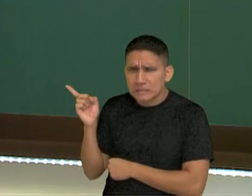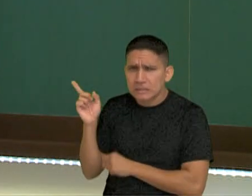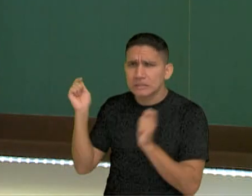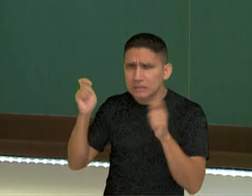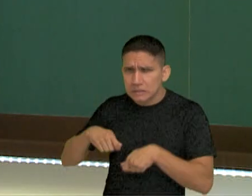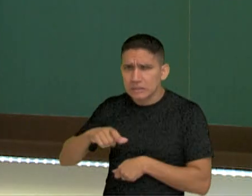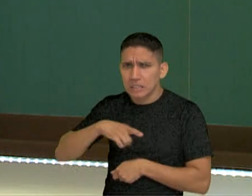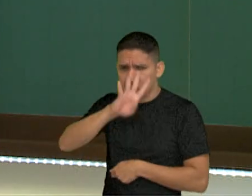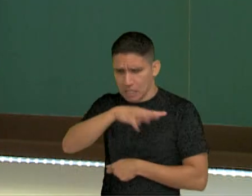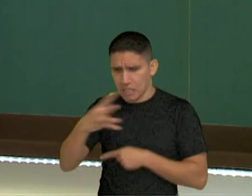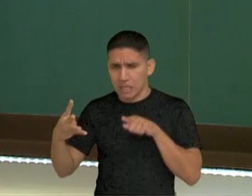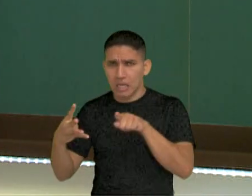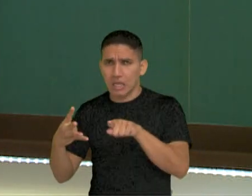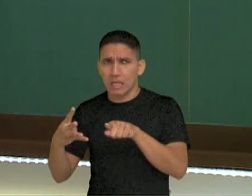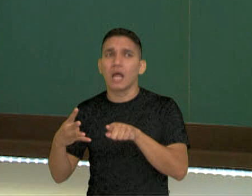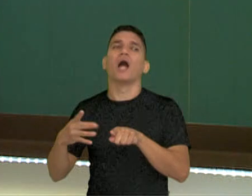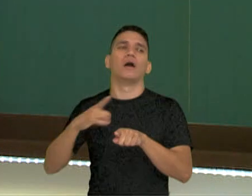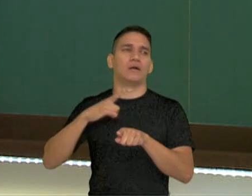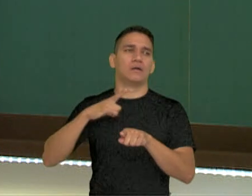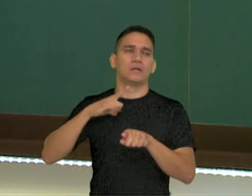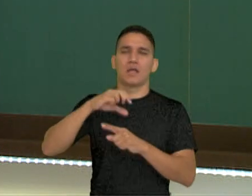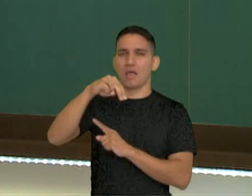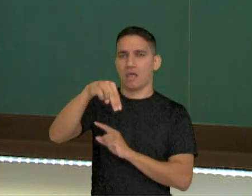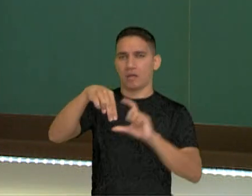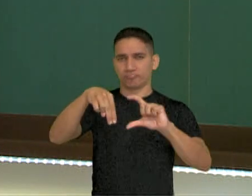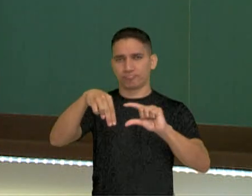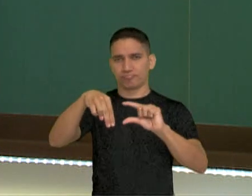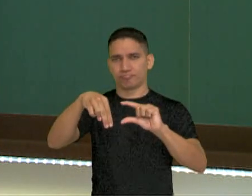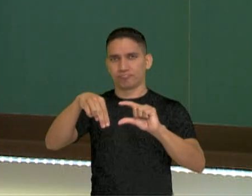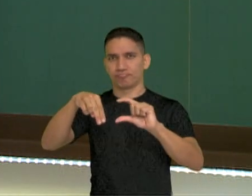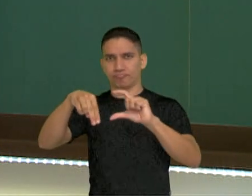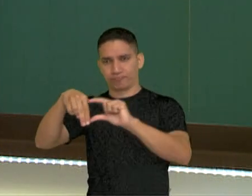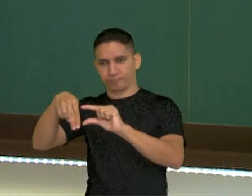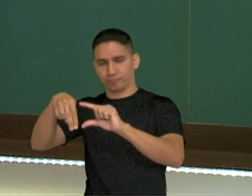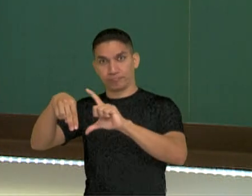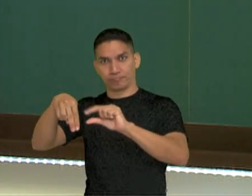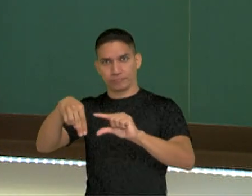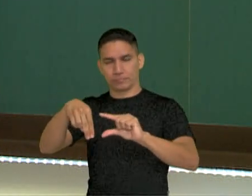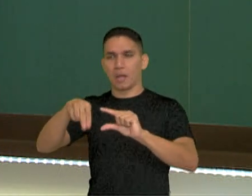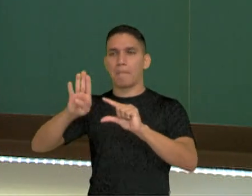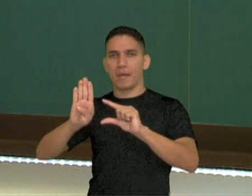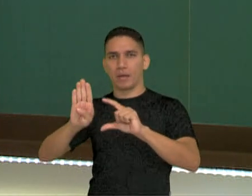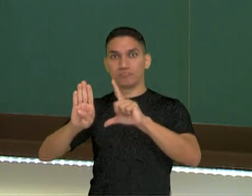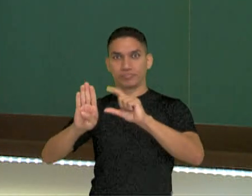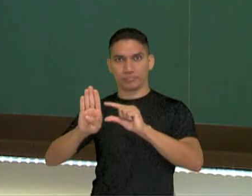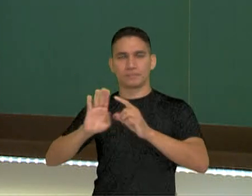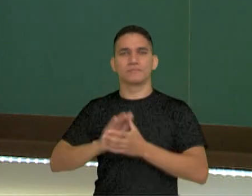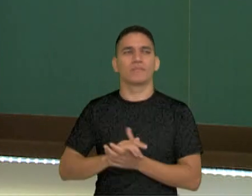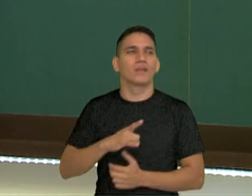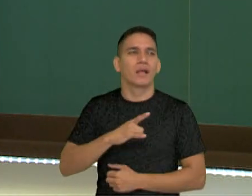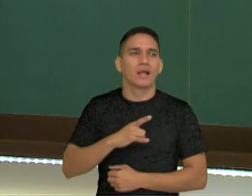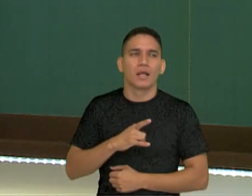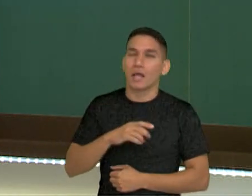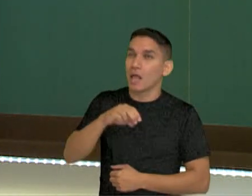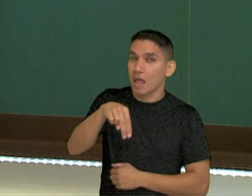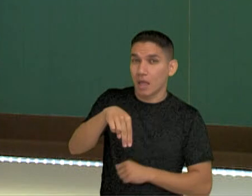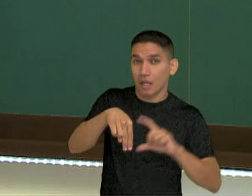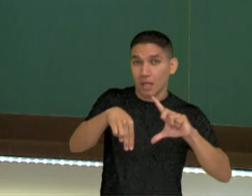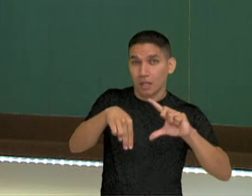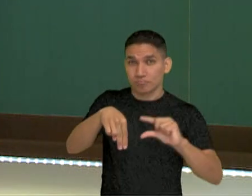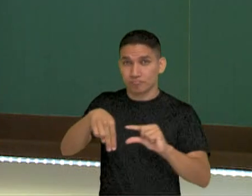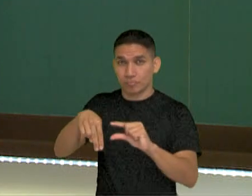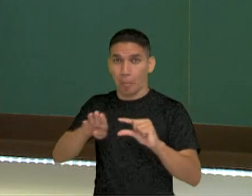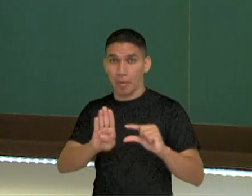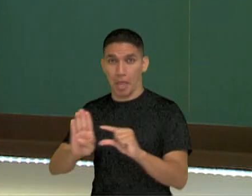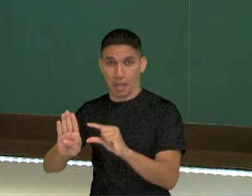Tenho. Tenho lá Nzão, Nzinho e tenho também Bzão, Bzinho. Então, pode. Posso ter mulato claro, que é o Nzão, Nzinho, Bzinho, Bzinho?